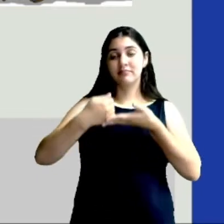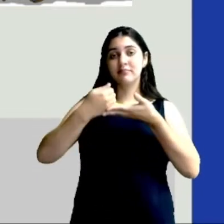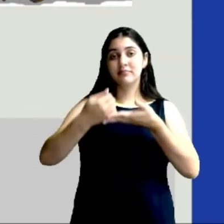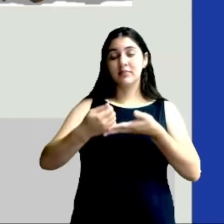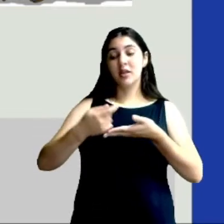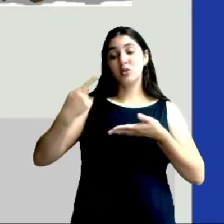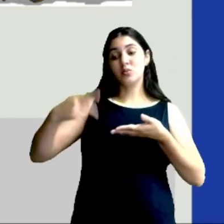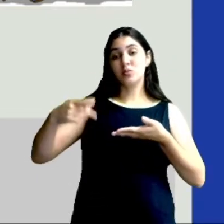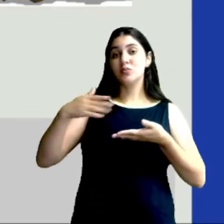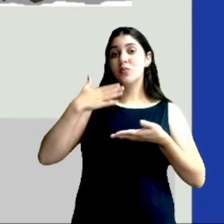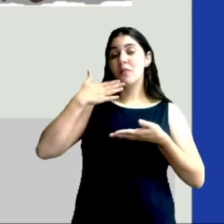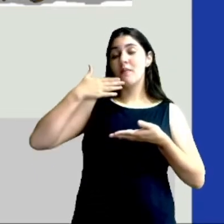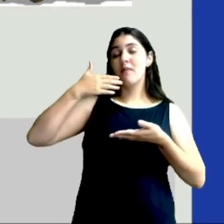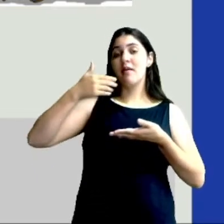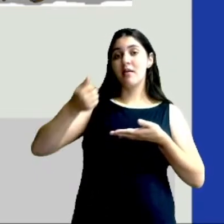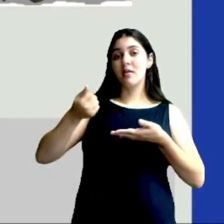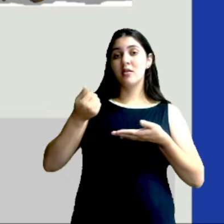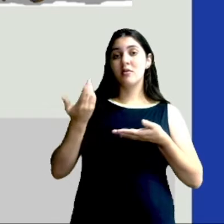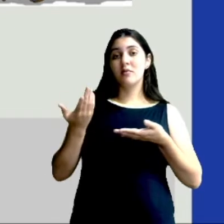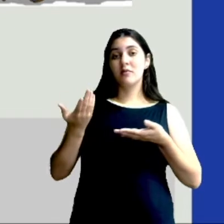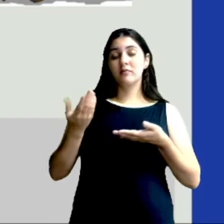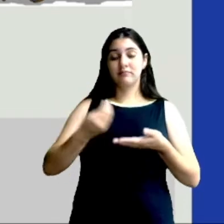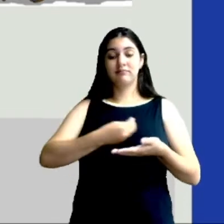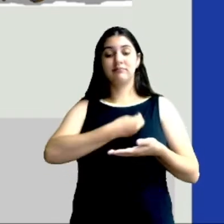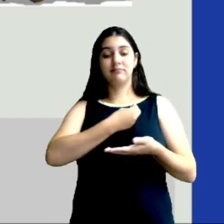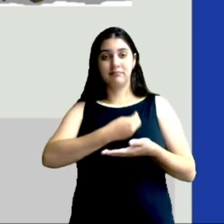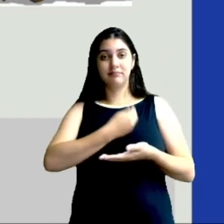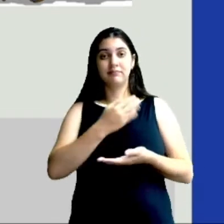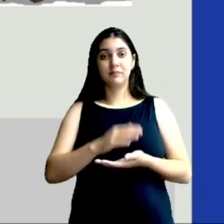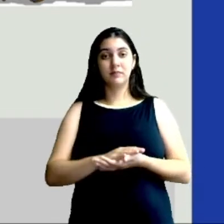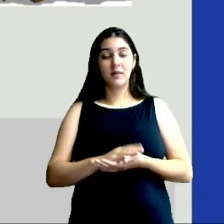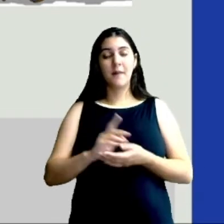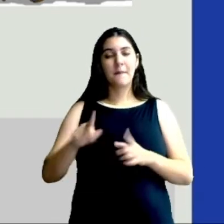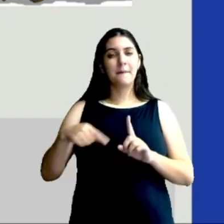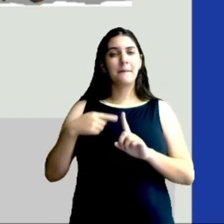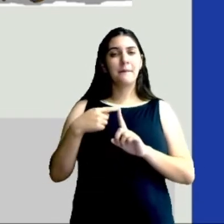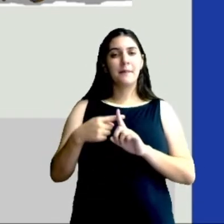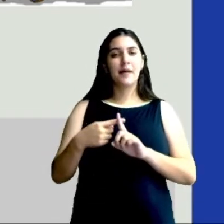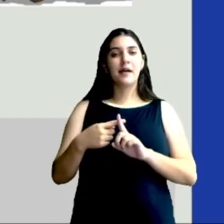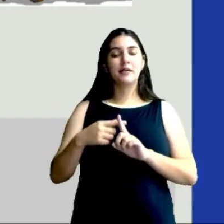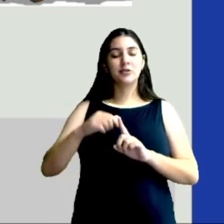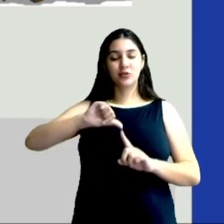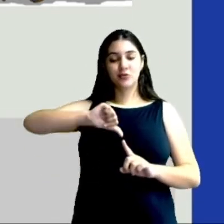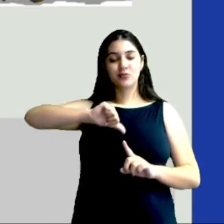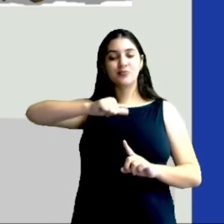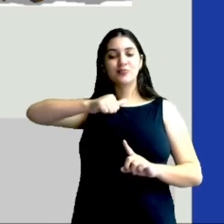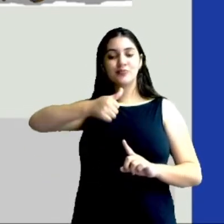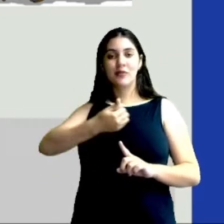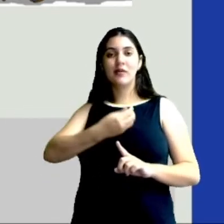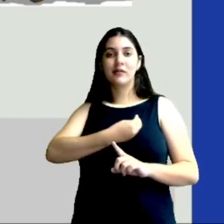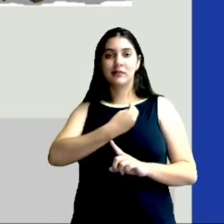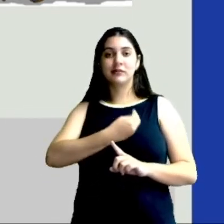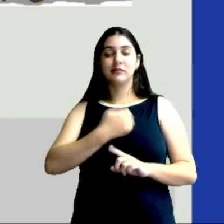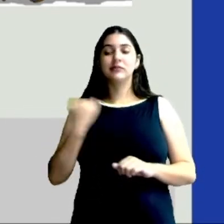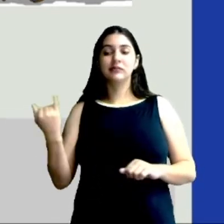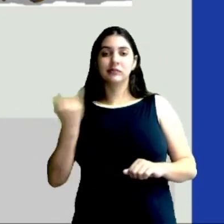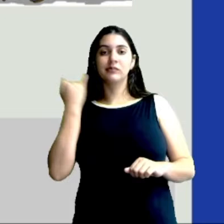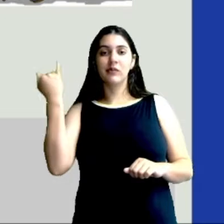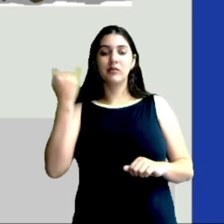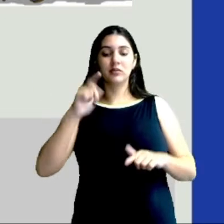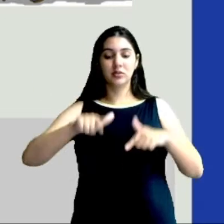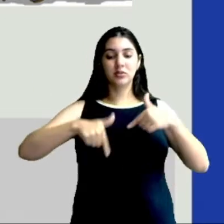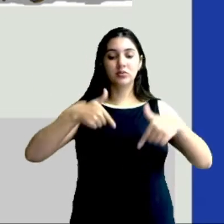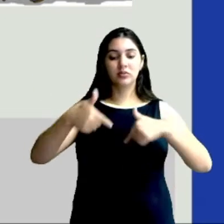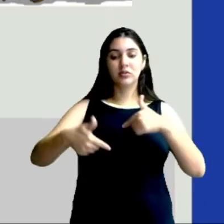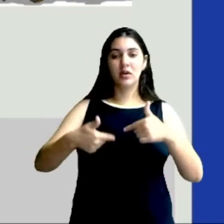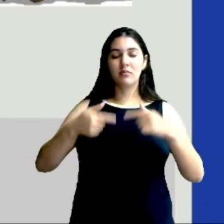para sua melhor condição de vida. Mas qualidade de vida. Então, a importância do trabalho